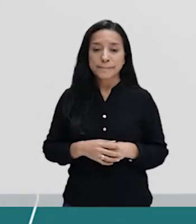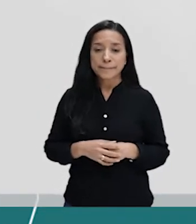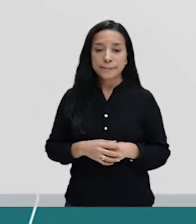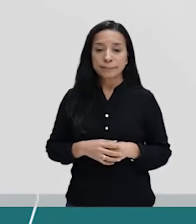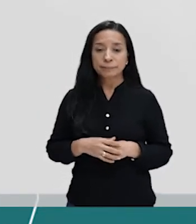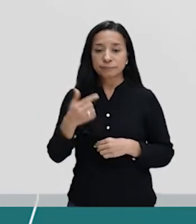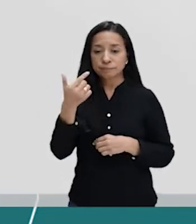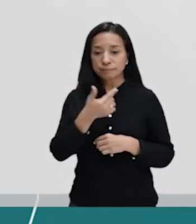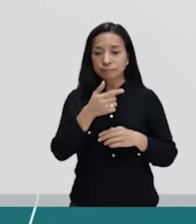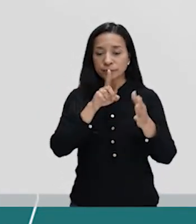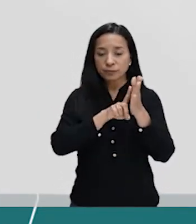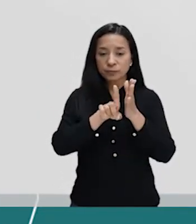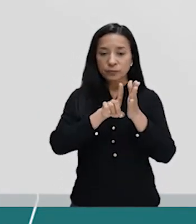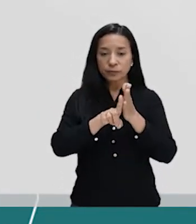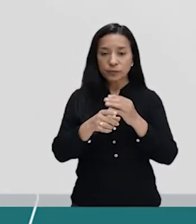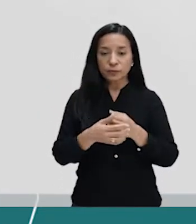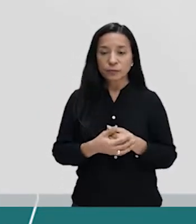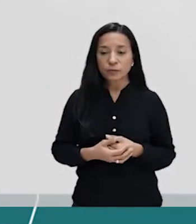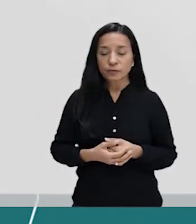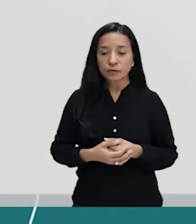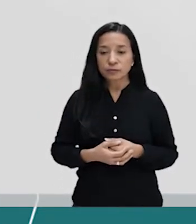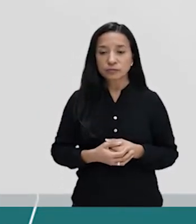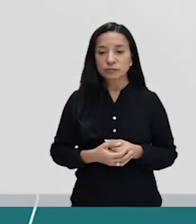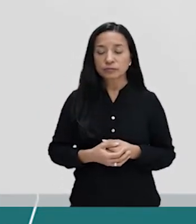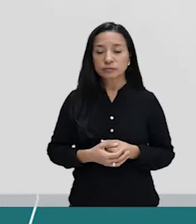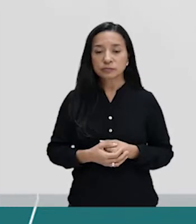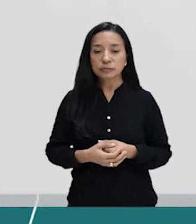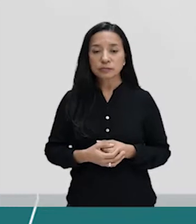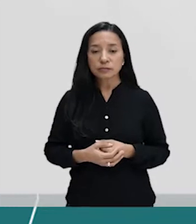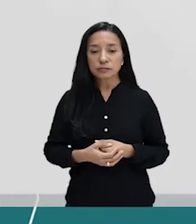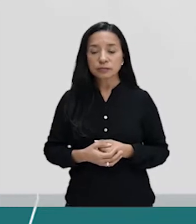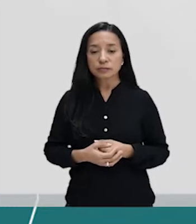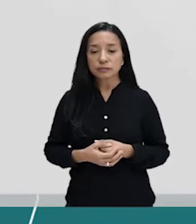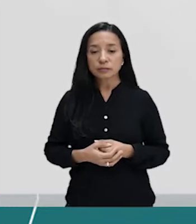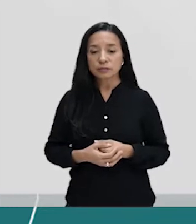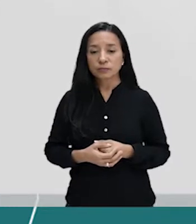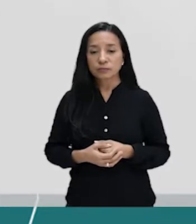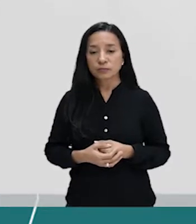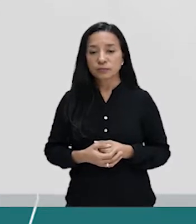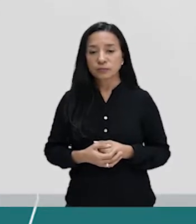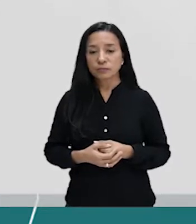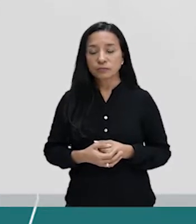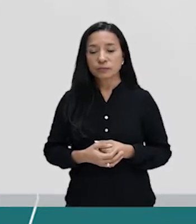questão. A qual pessoa pertencem os pronomes possessivos